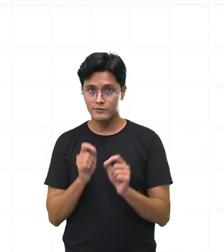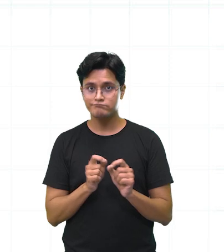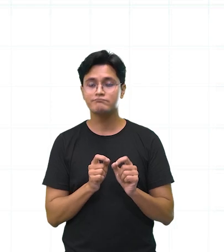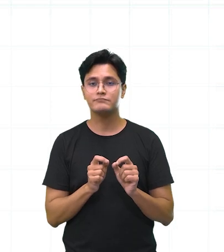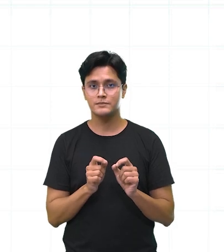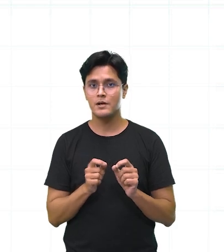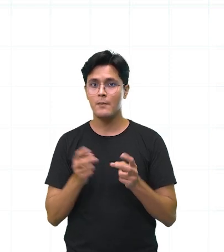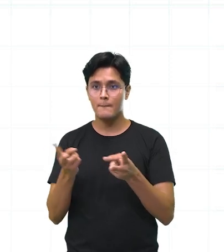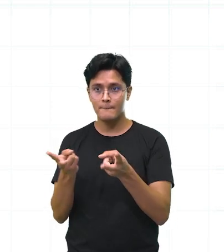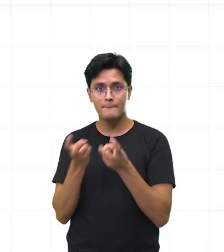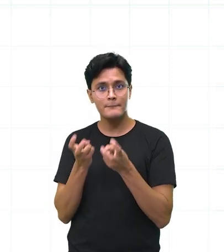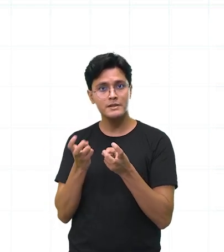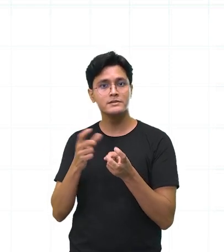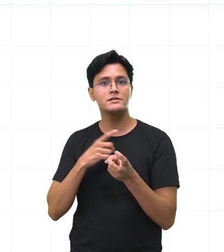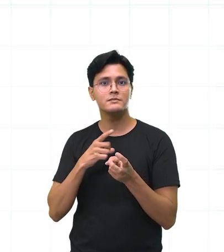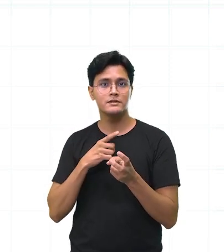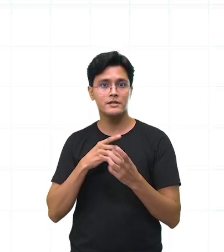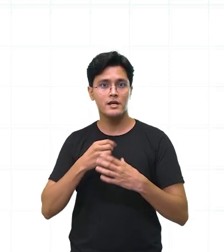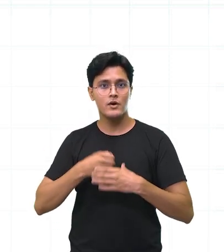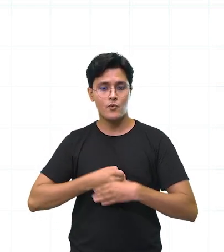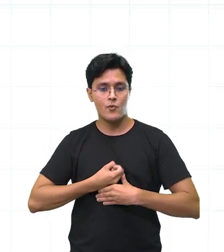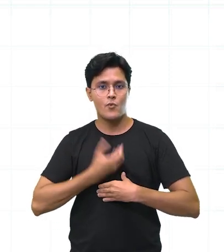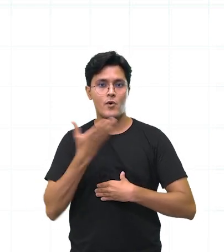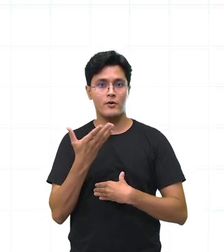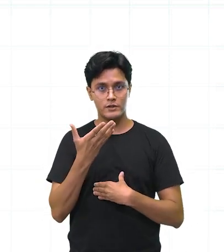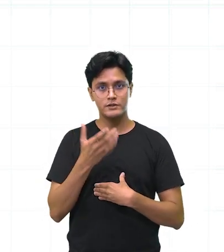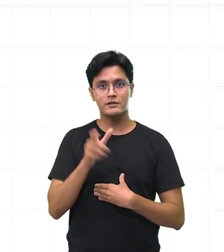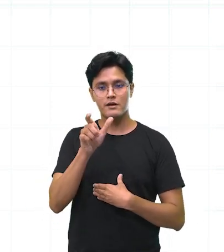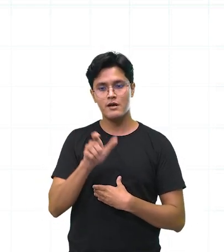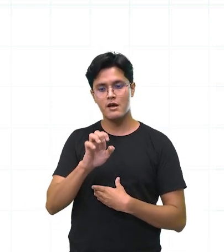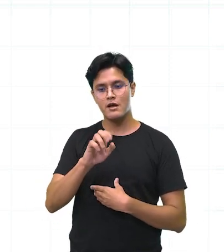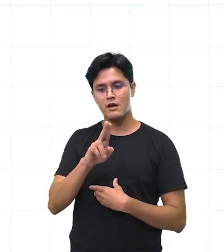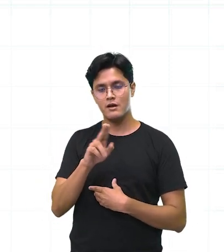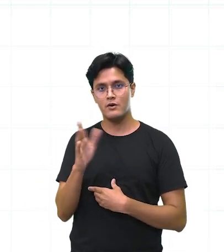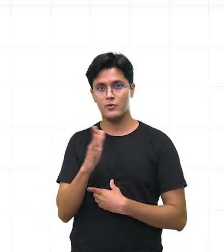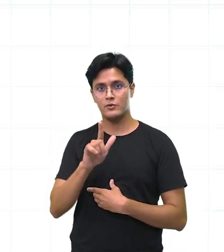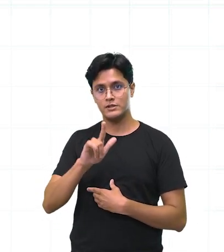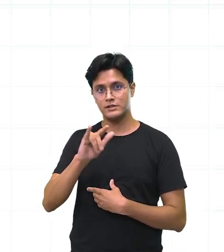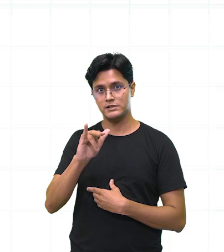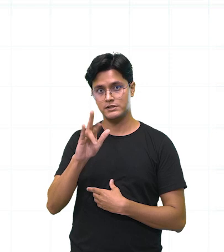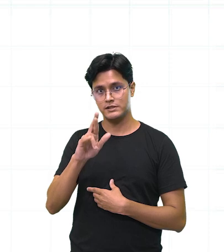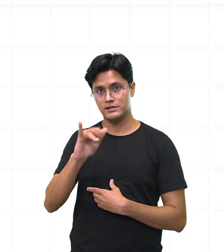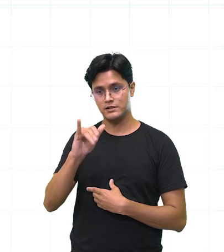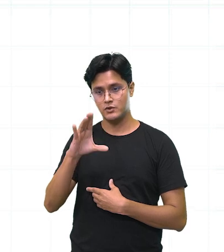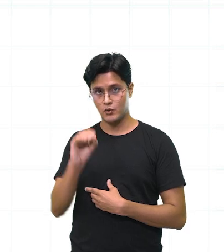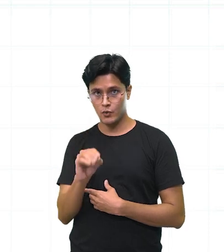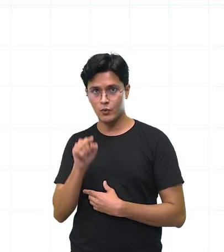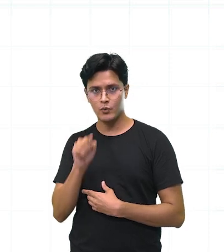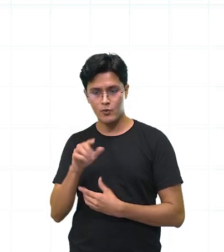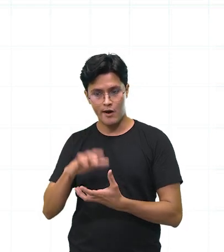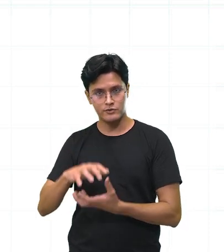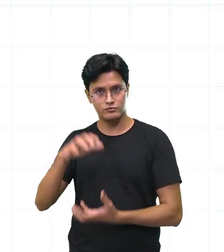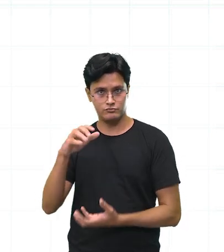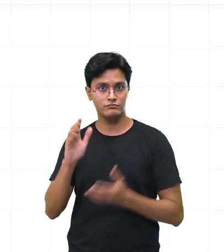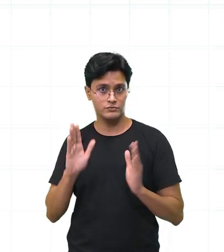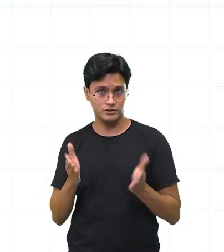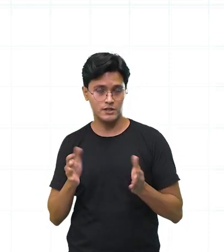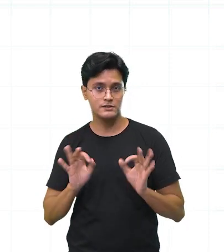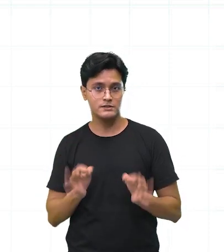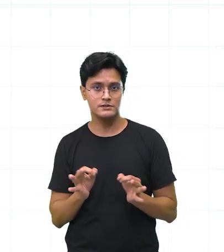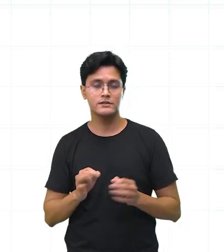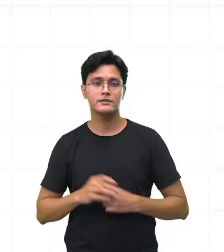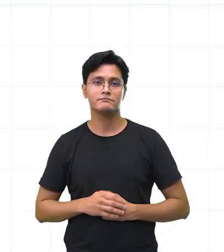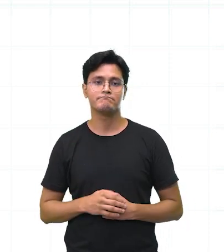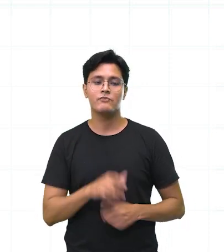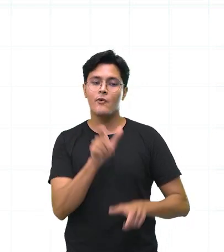brincam, percebam que o eu lírico não é mais criança, tá? Quando as crianças